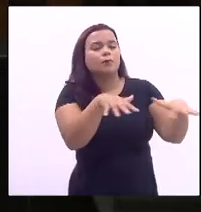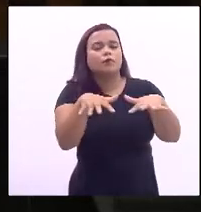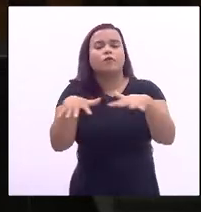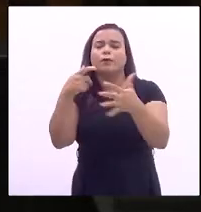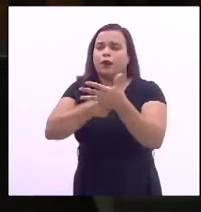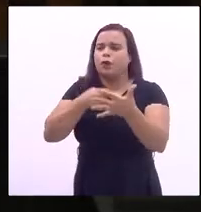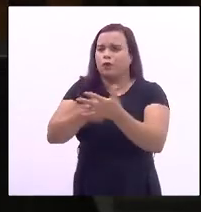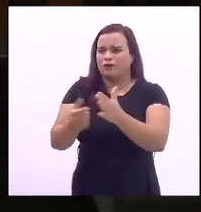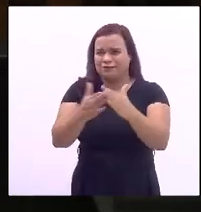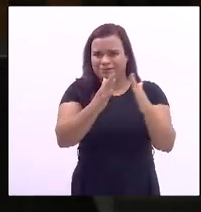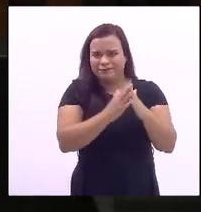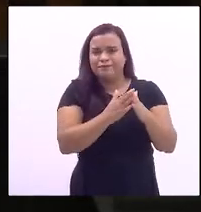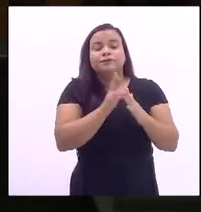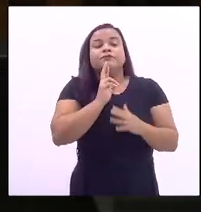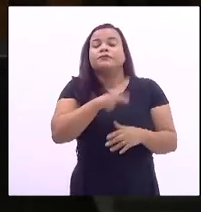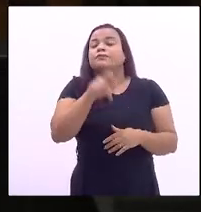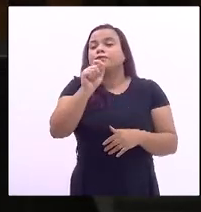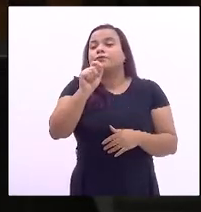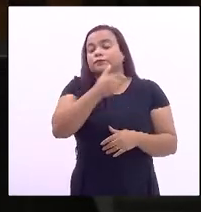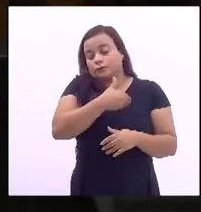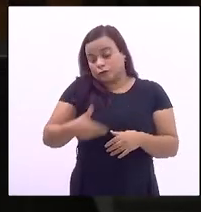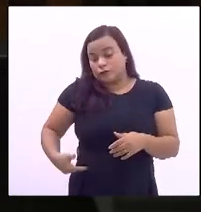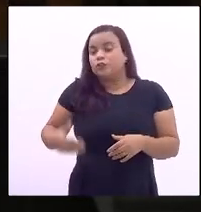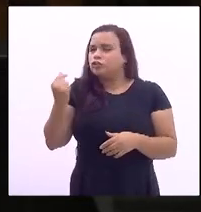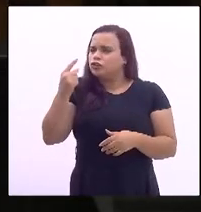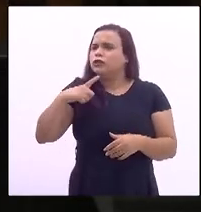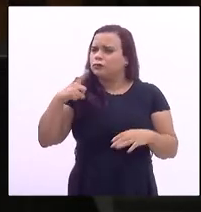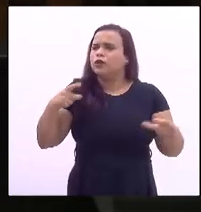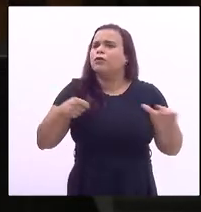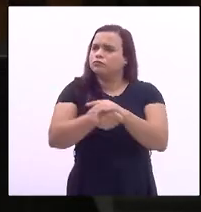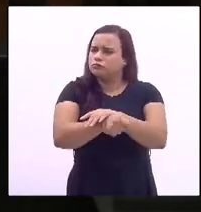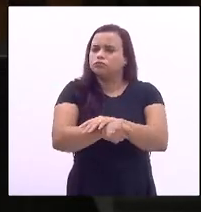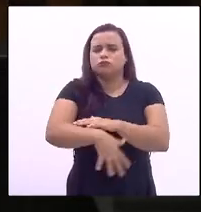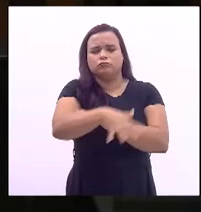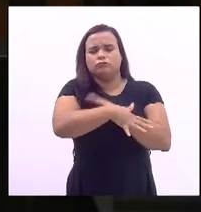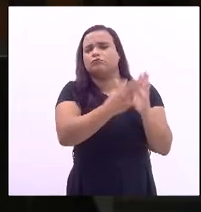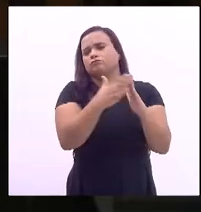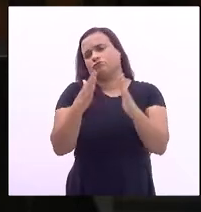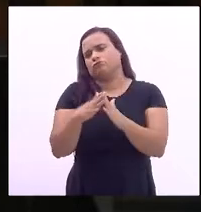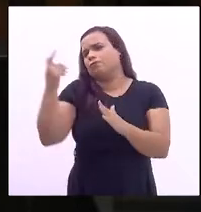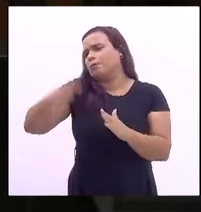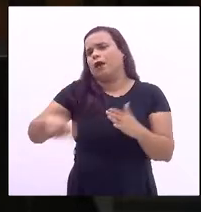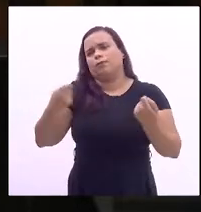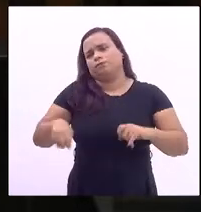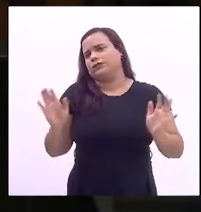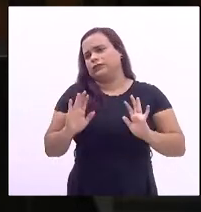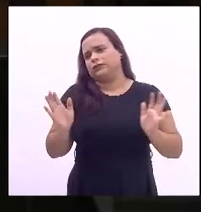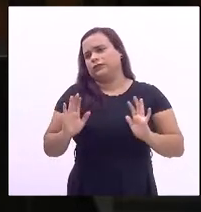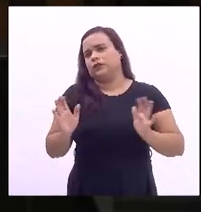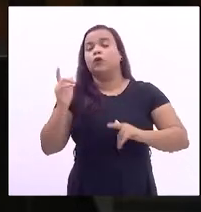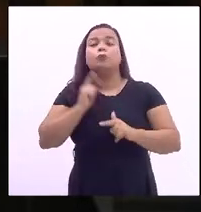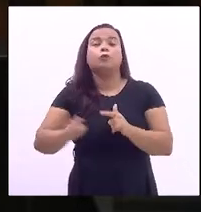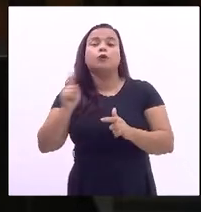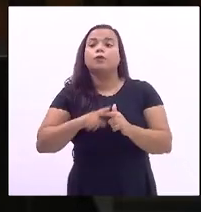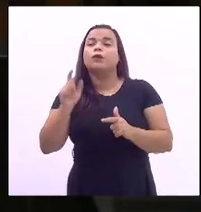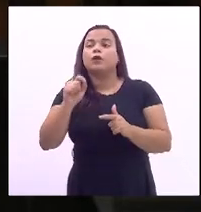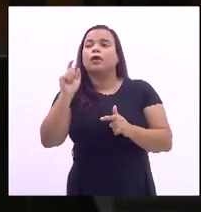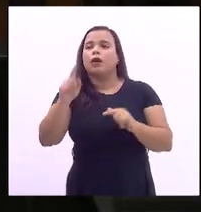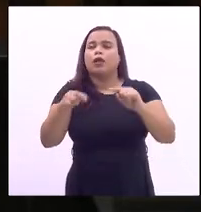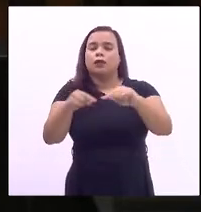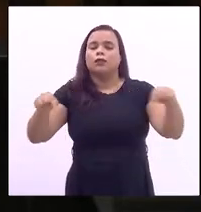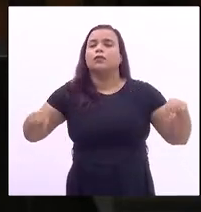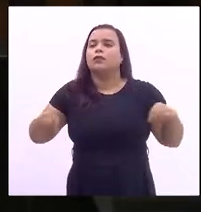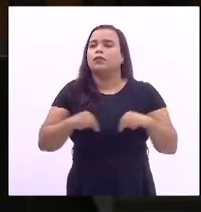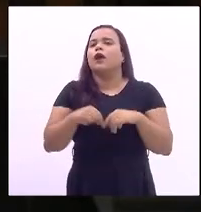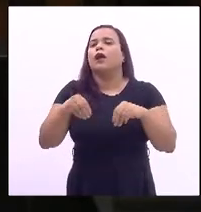moradia é que o governo tinha dinheiro para investir em habitação que o problema era o terreno